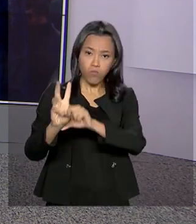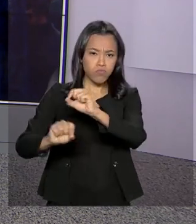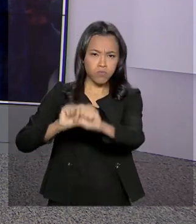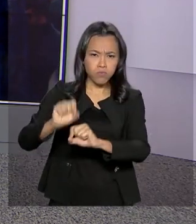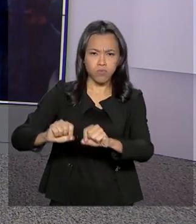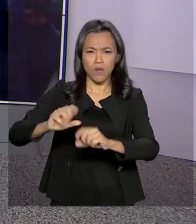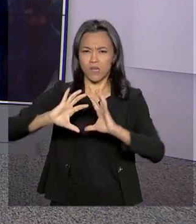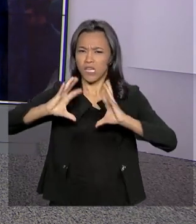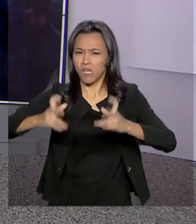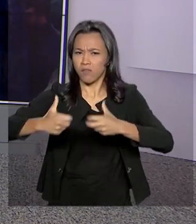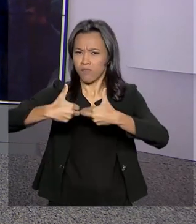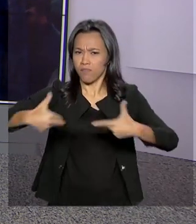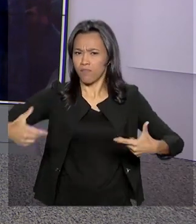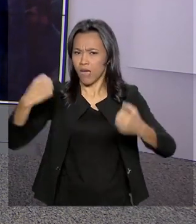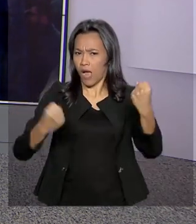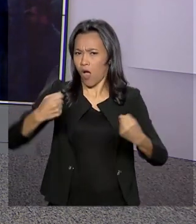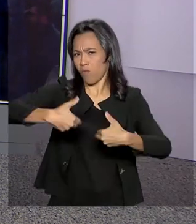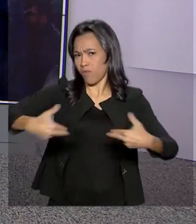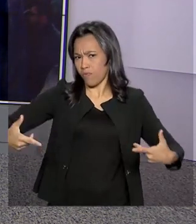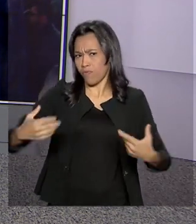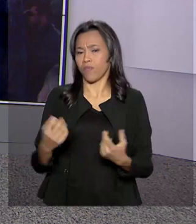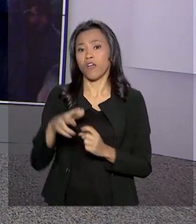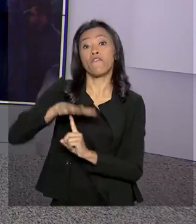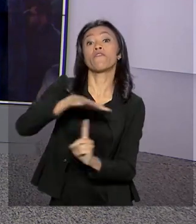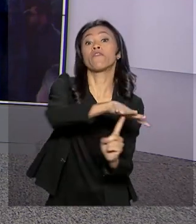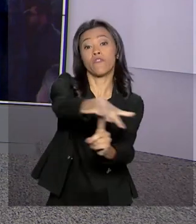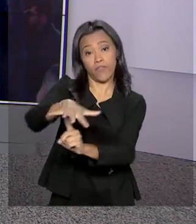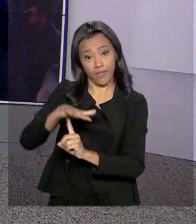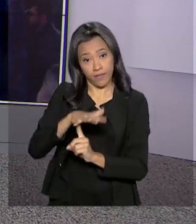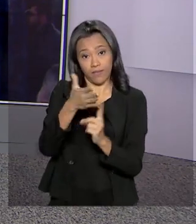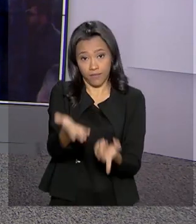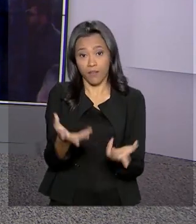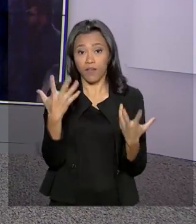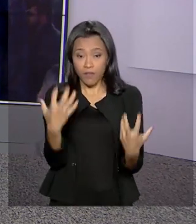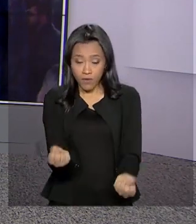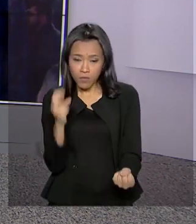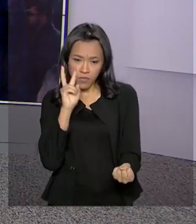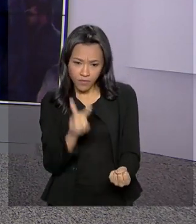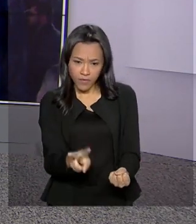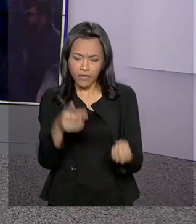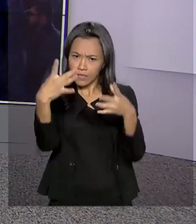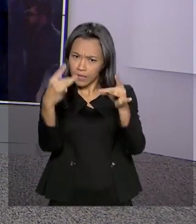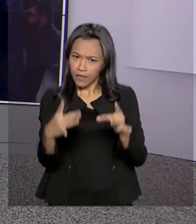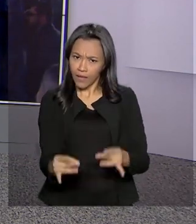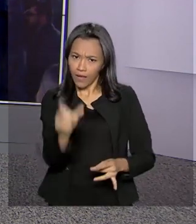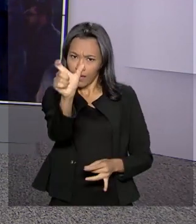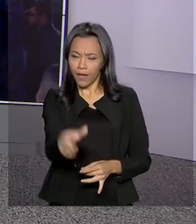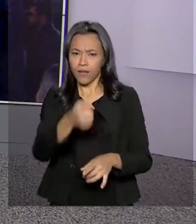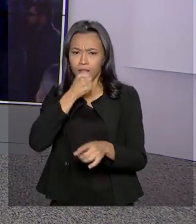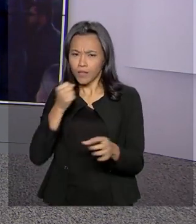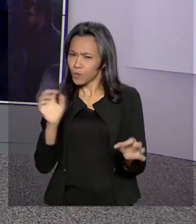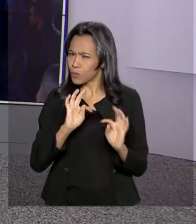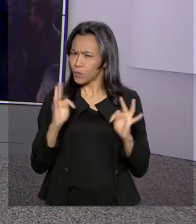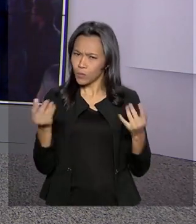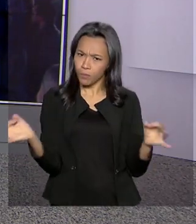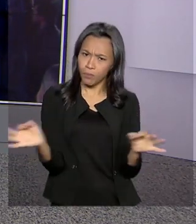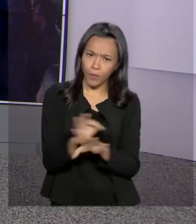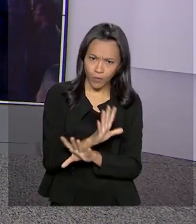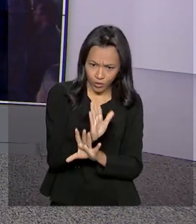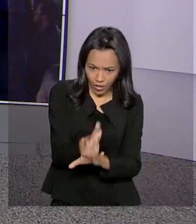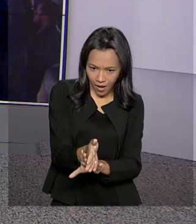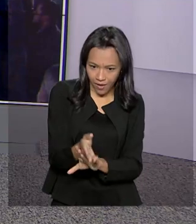participa ea nossa repórter priscila qat já está lá e traz os detalhes ao vivo com a gente ou a priscila tudo pronto por aí bom dia pra